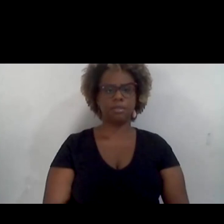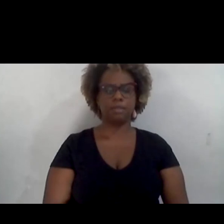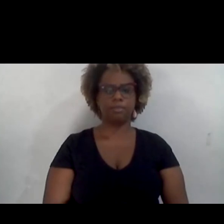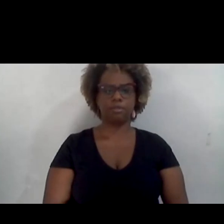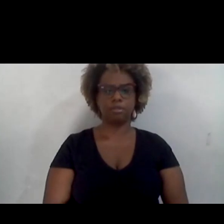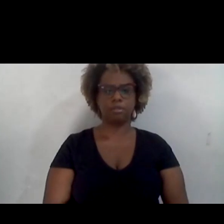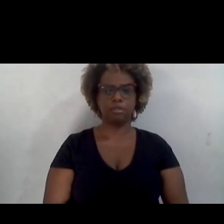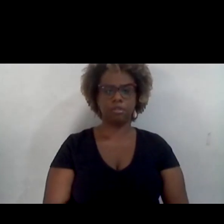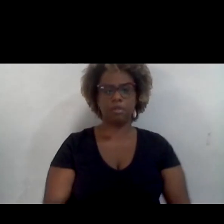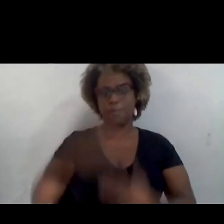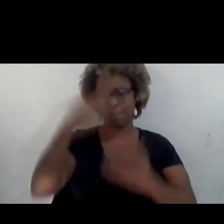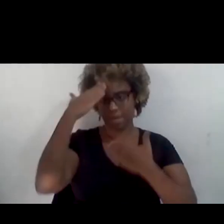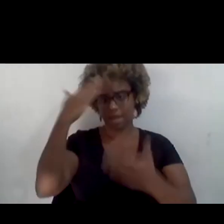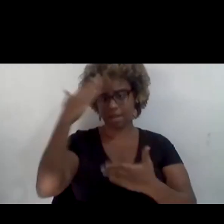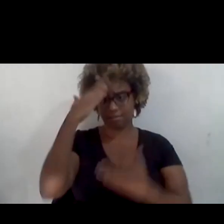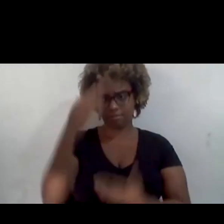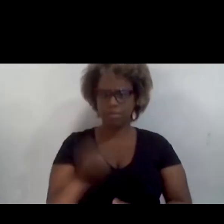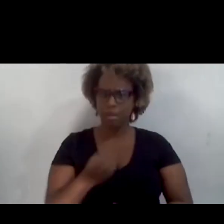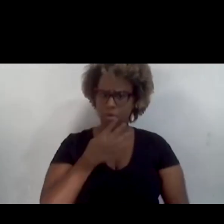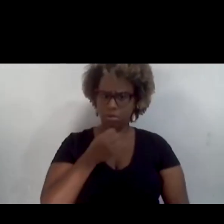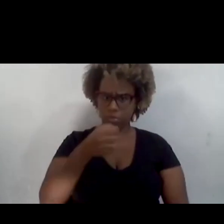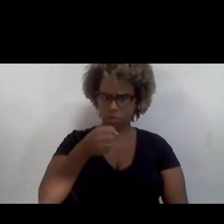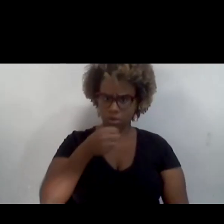Obrigada, Gabriela. Está funcionando?